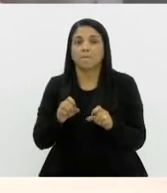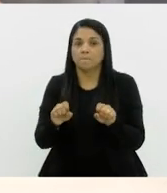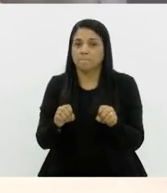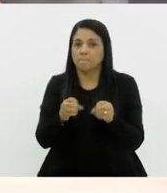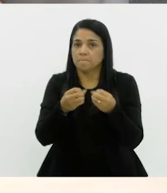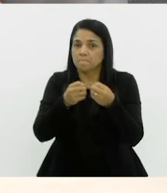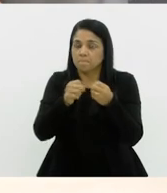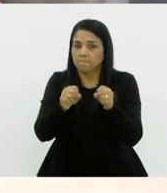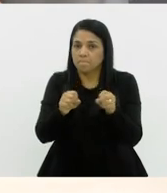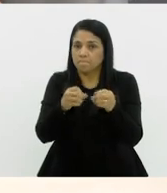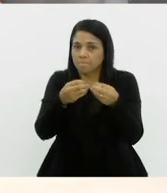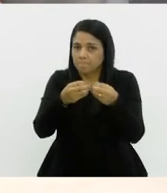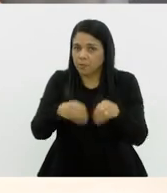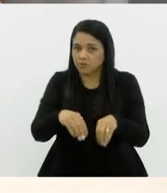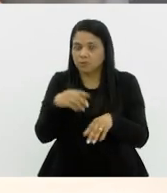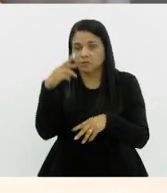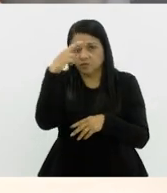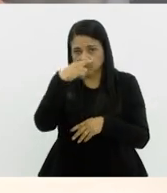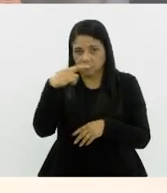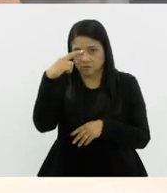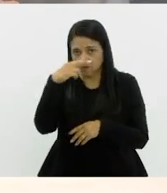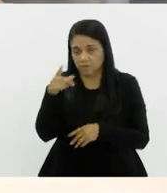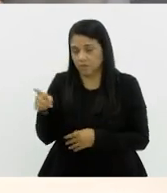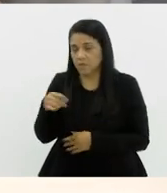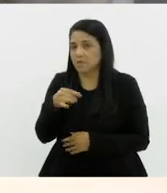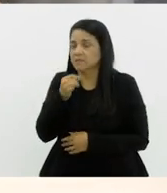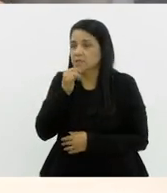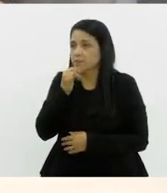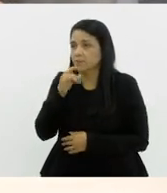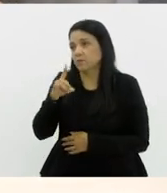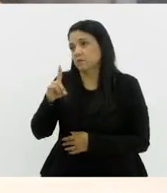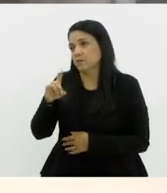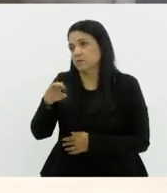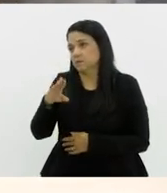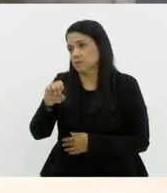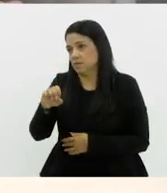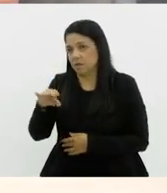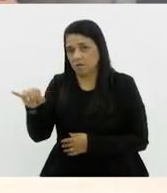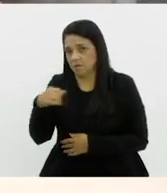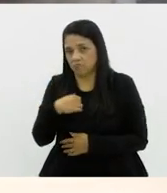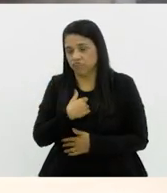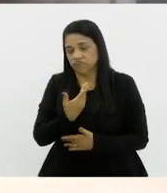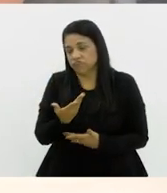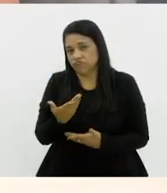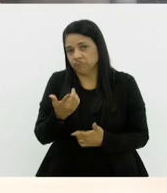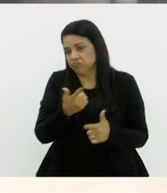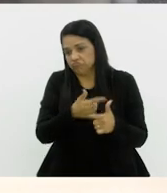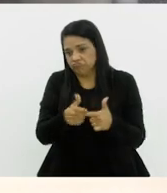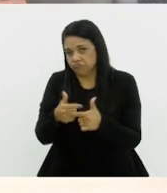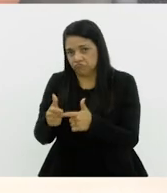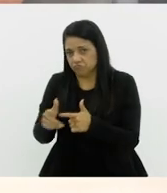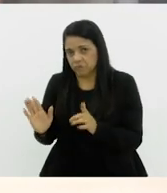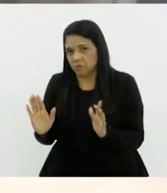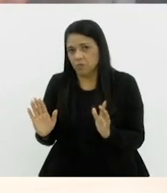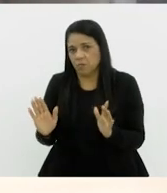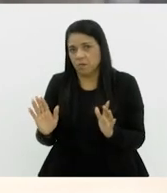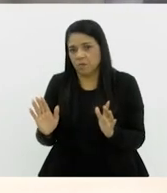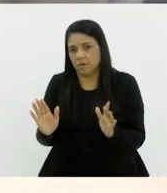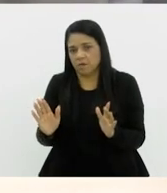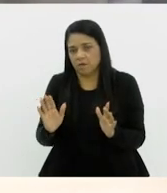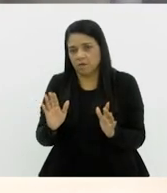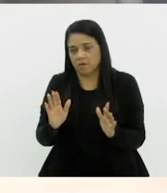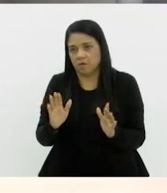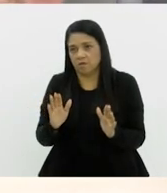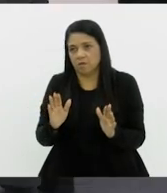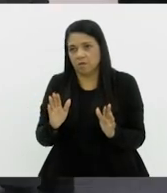fiscalização. Vocês não teriam uma vez o DSEA estipulando isso, vocês não teriam nenhum problema em relação a isso. Deixar mais